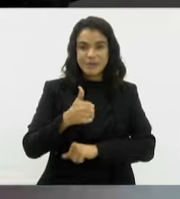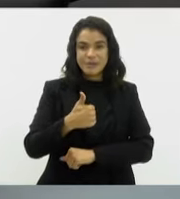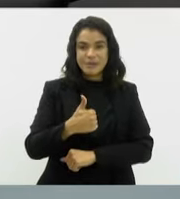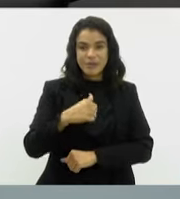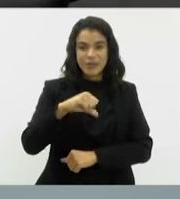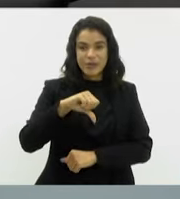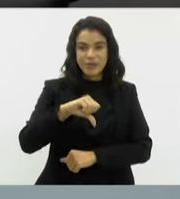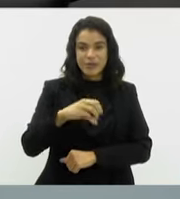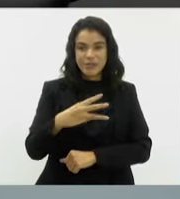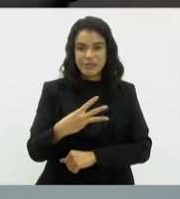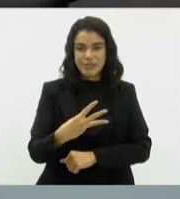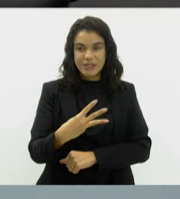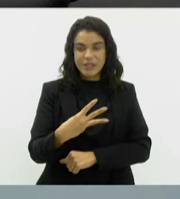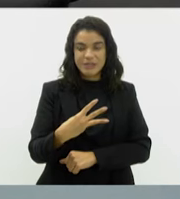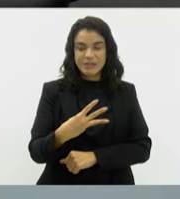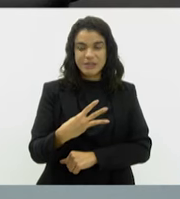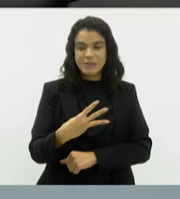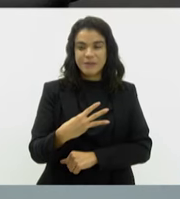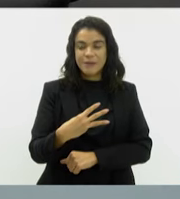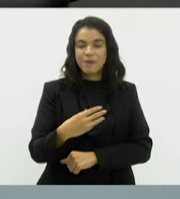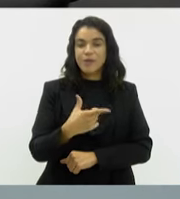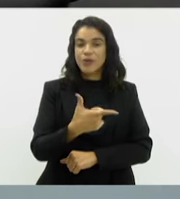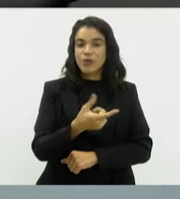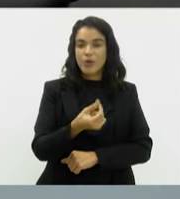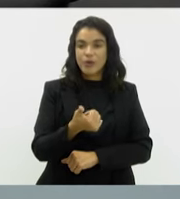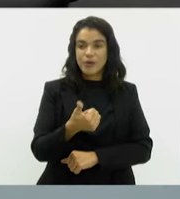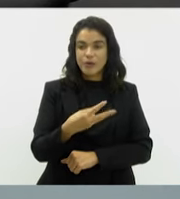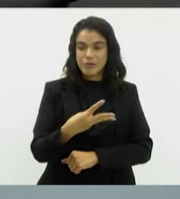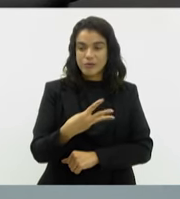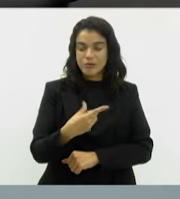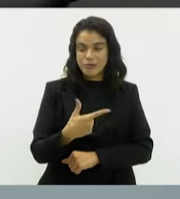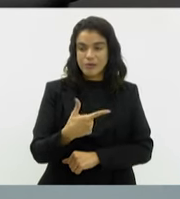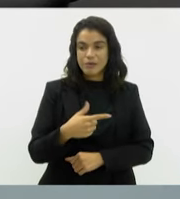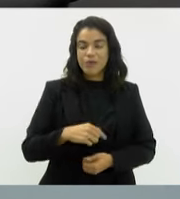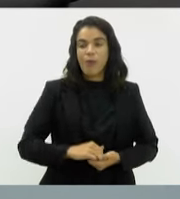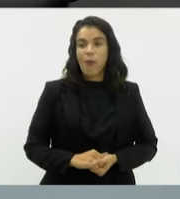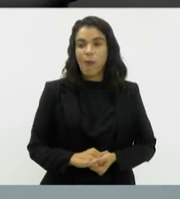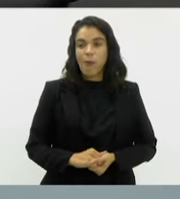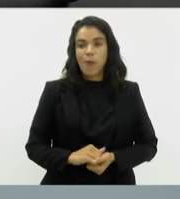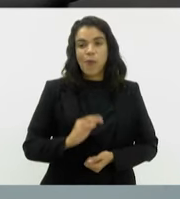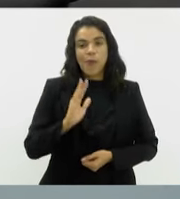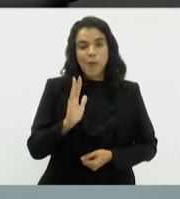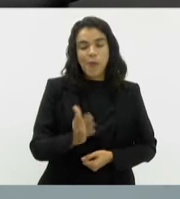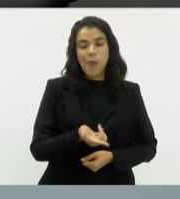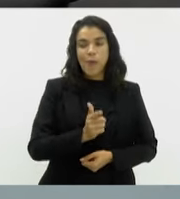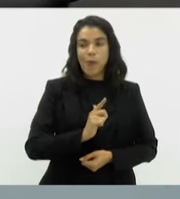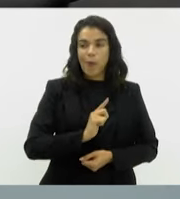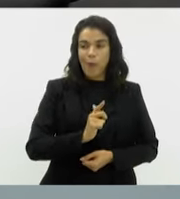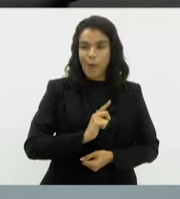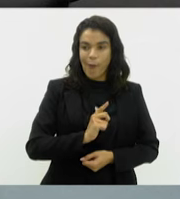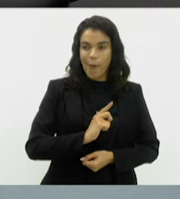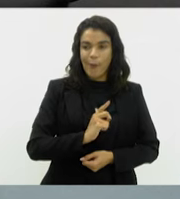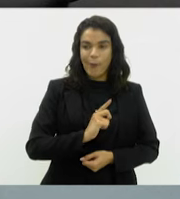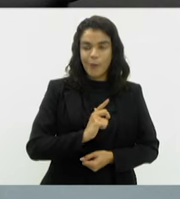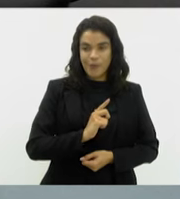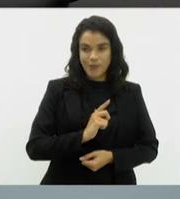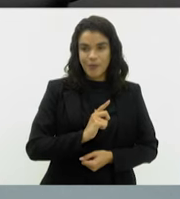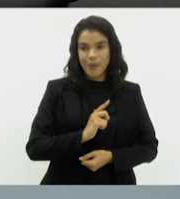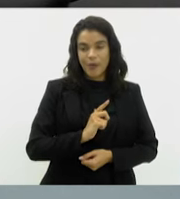pelo 30 de 2012. Então, já existe